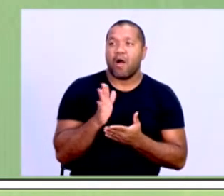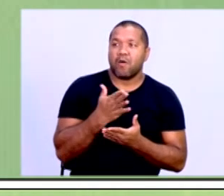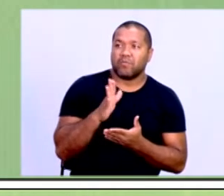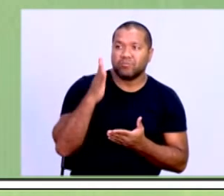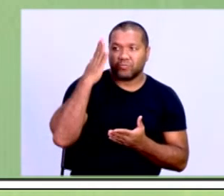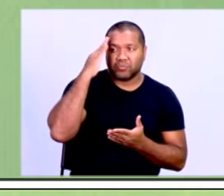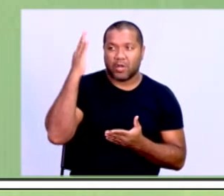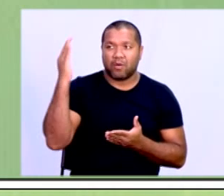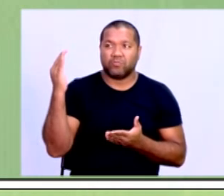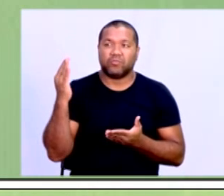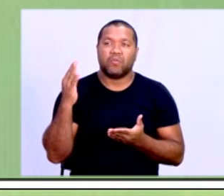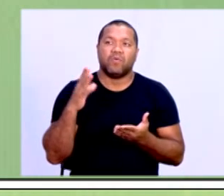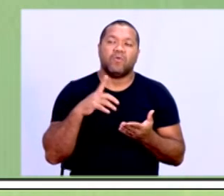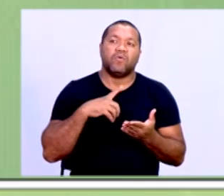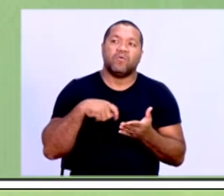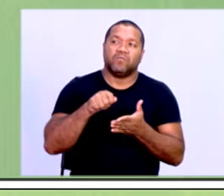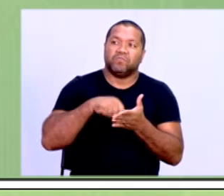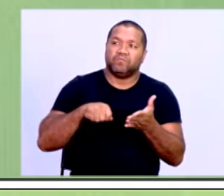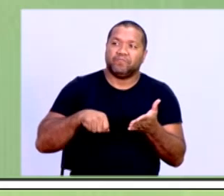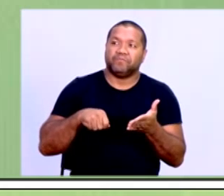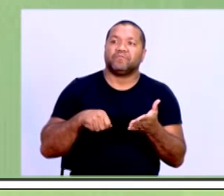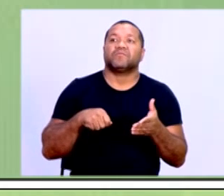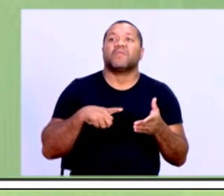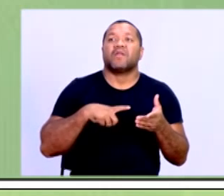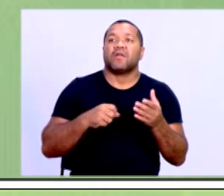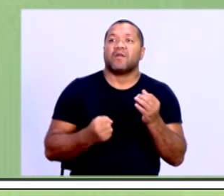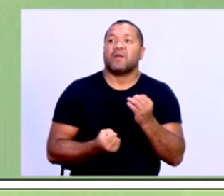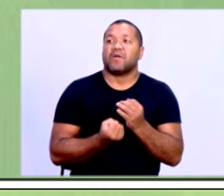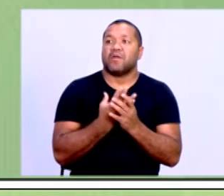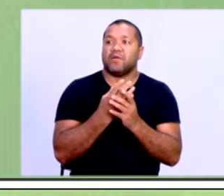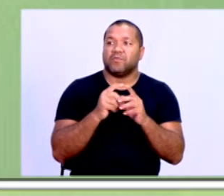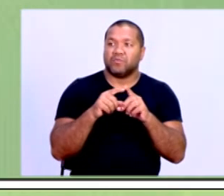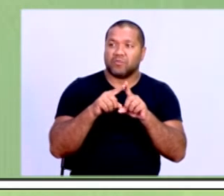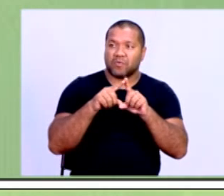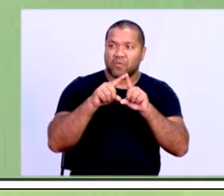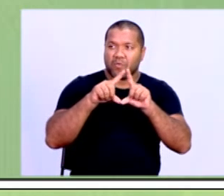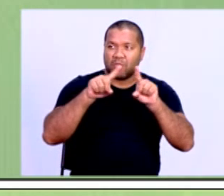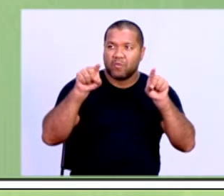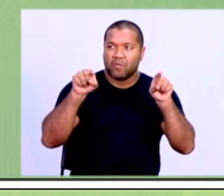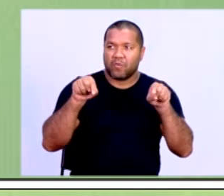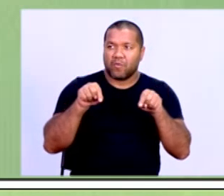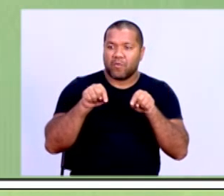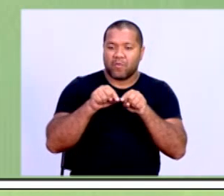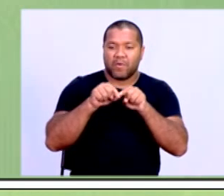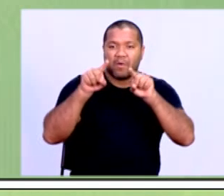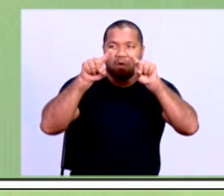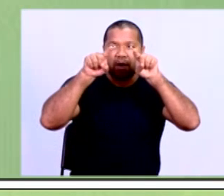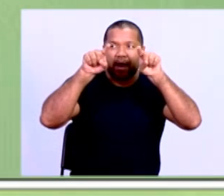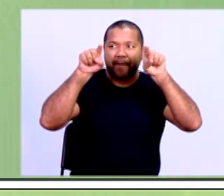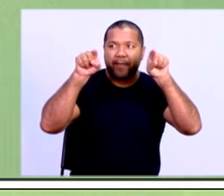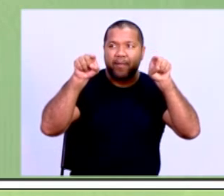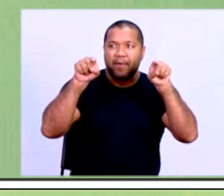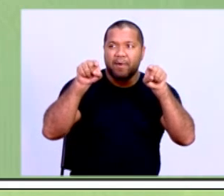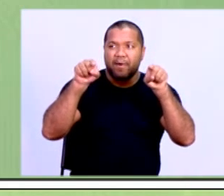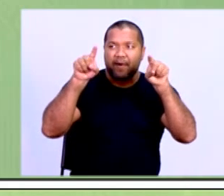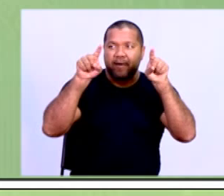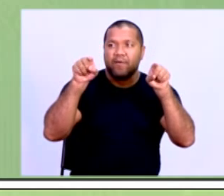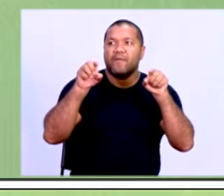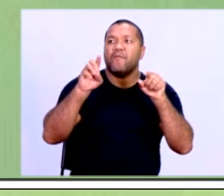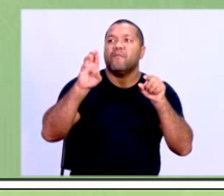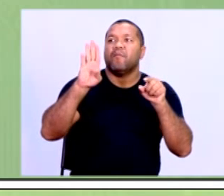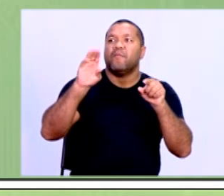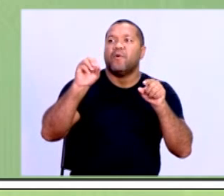autores, eles fazem um quadrado com os cantos arredondados. Eles ficam mais ou menos